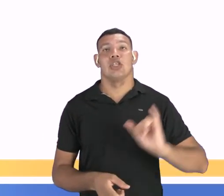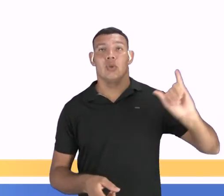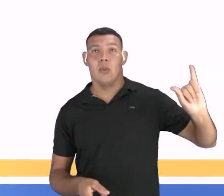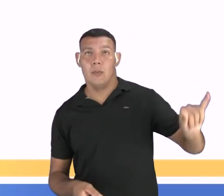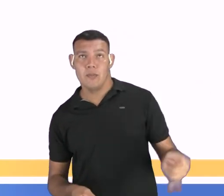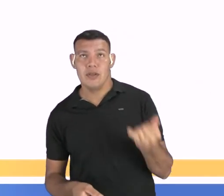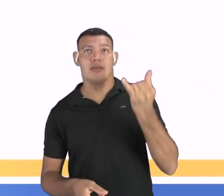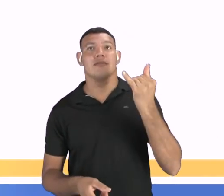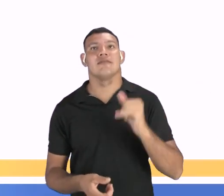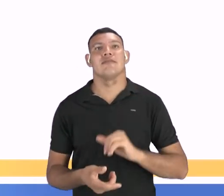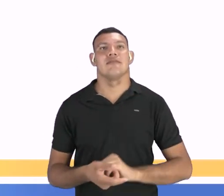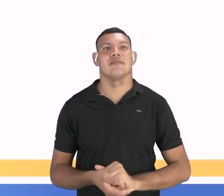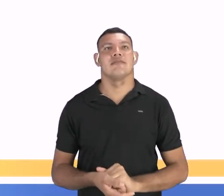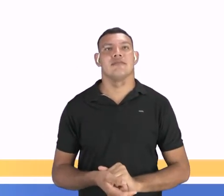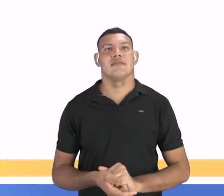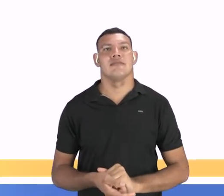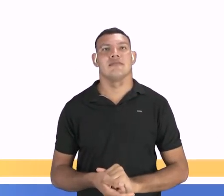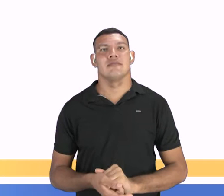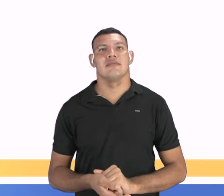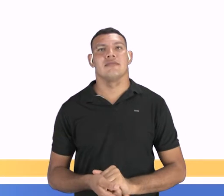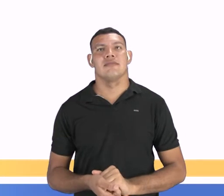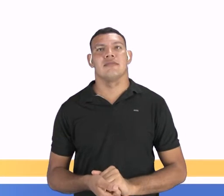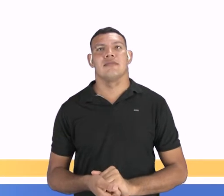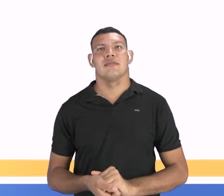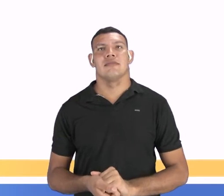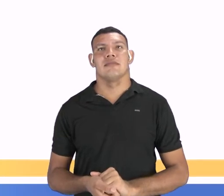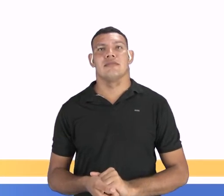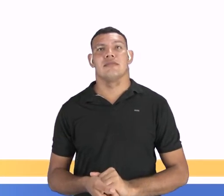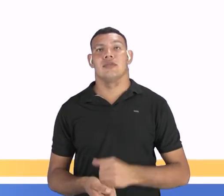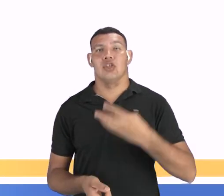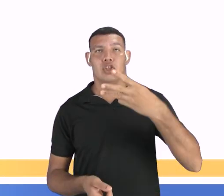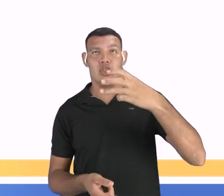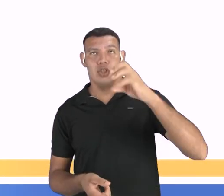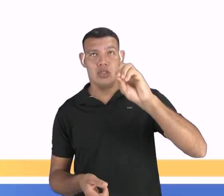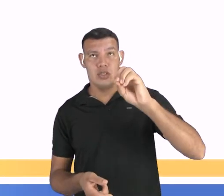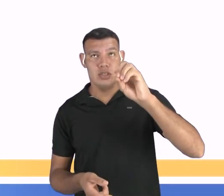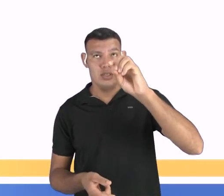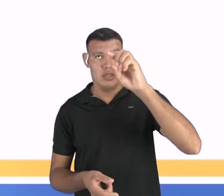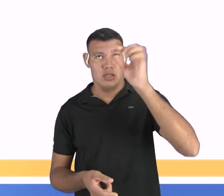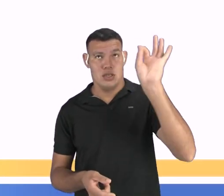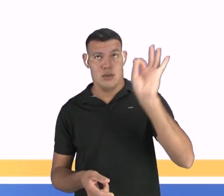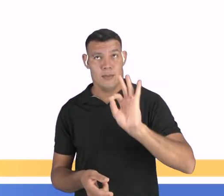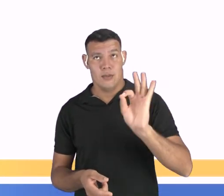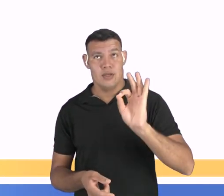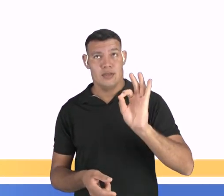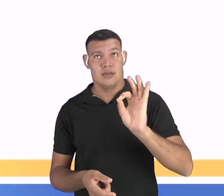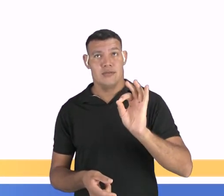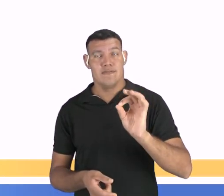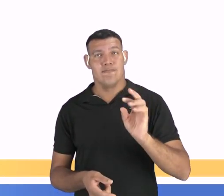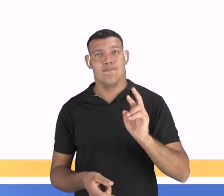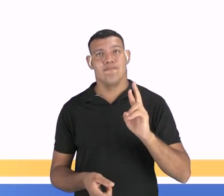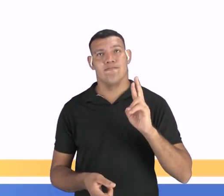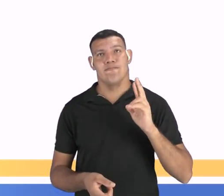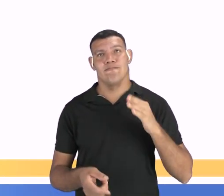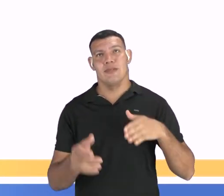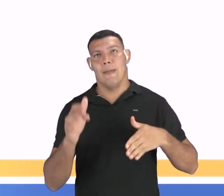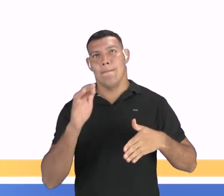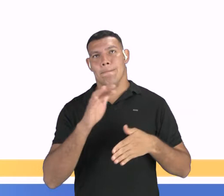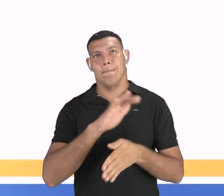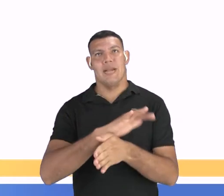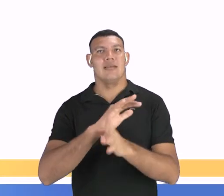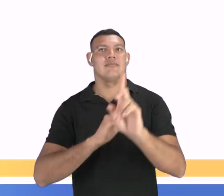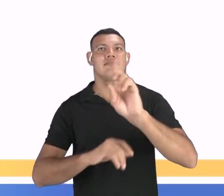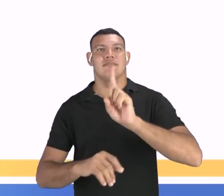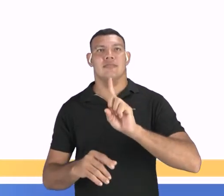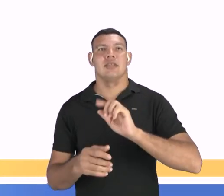de reprovação no teste. Então, quanto às grandezas tempo de estudo e chance de reprovação, que são as duas